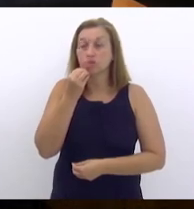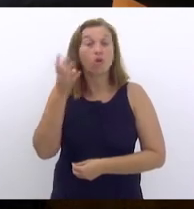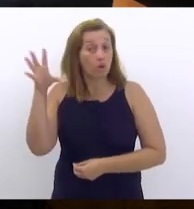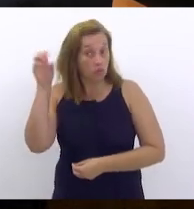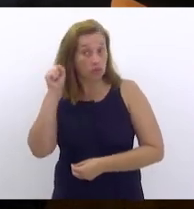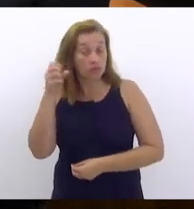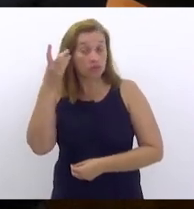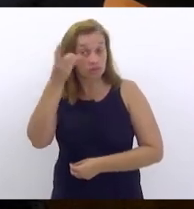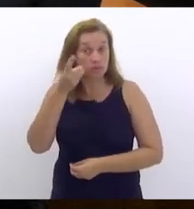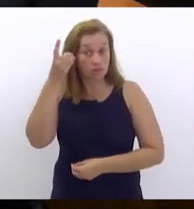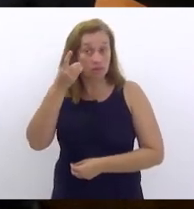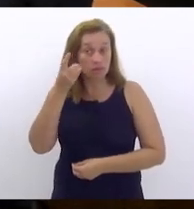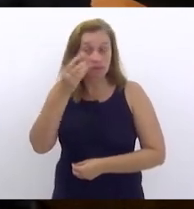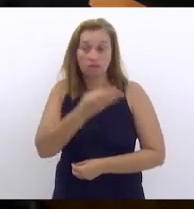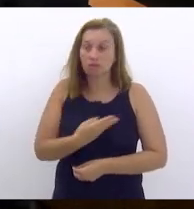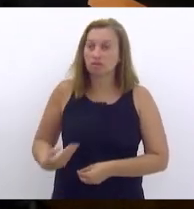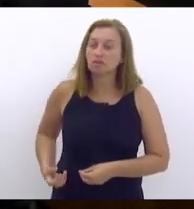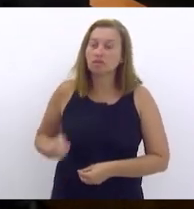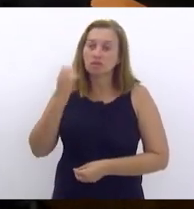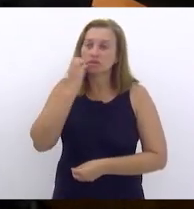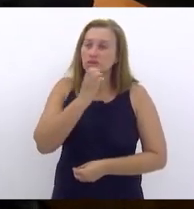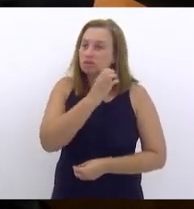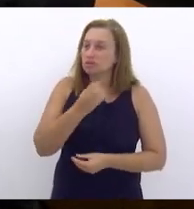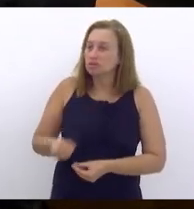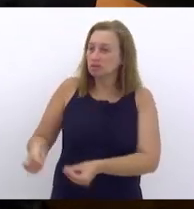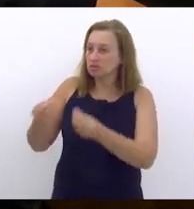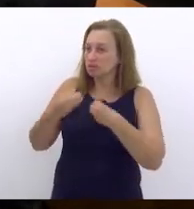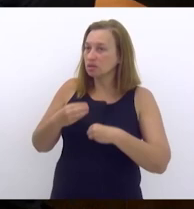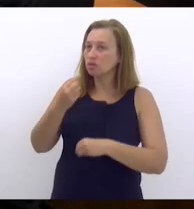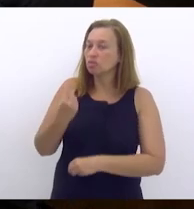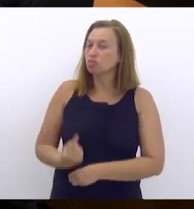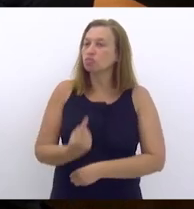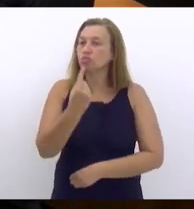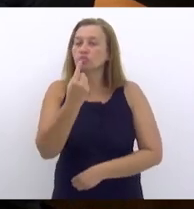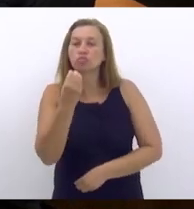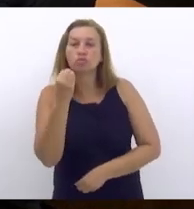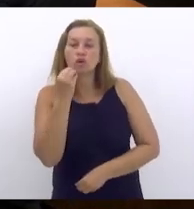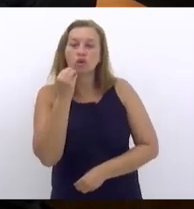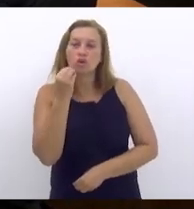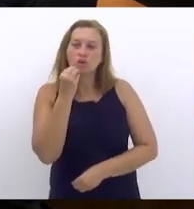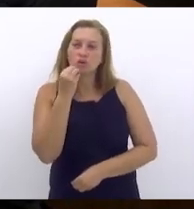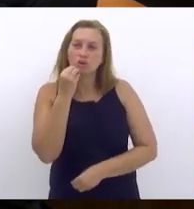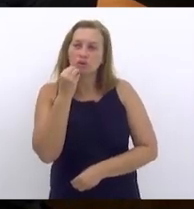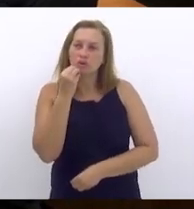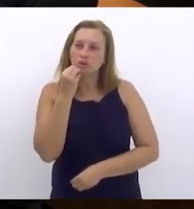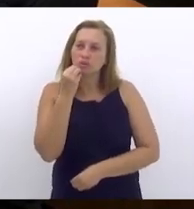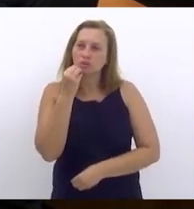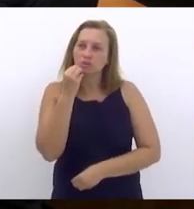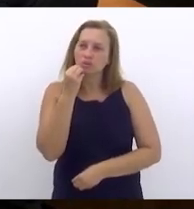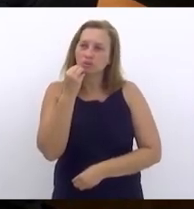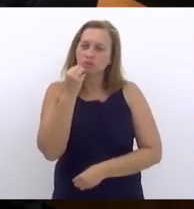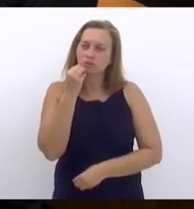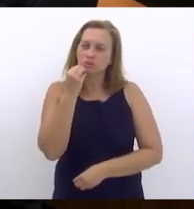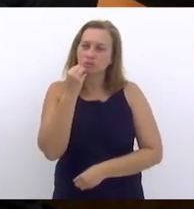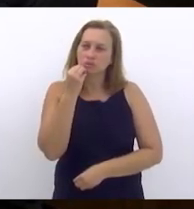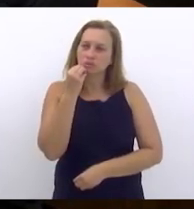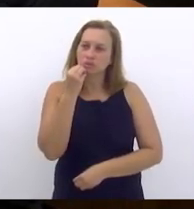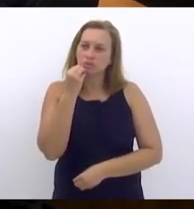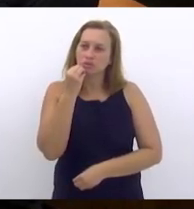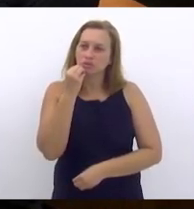deputado? O governador Cláudio Castro, parafraseando ele a essa parábola. Para concluir, deputado. Só nos deu 1